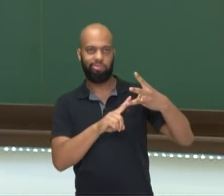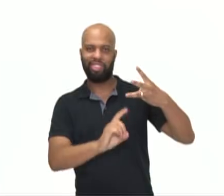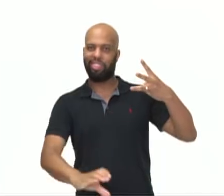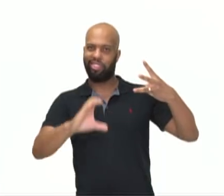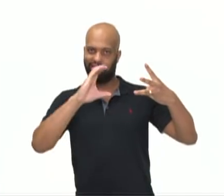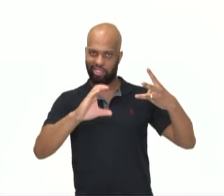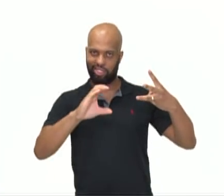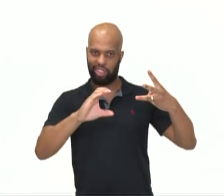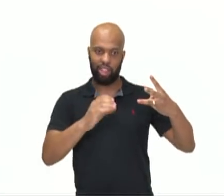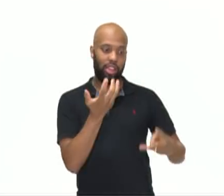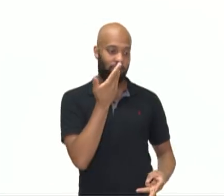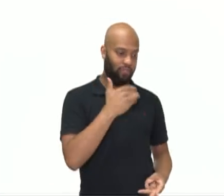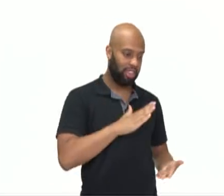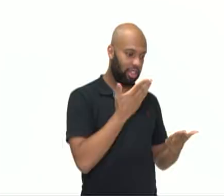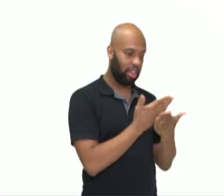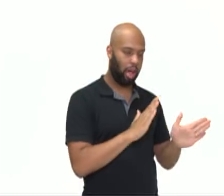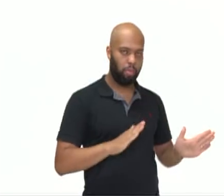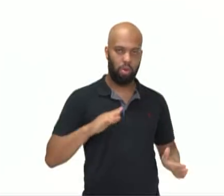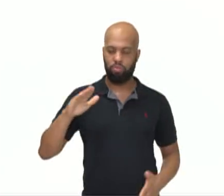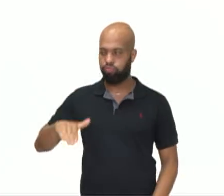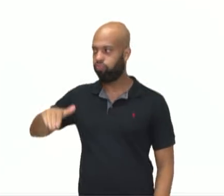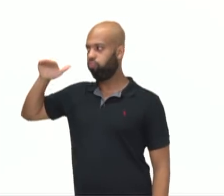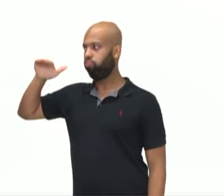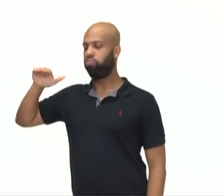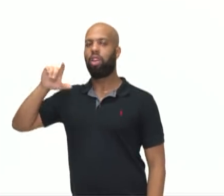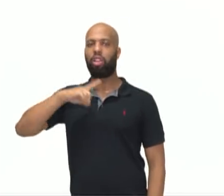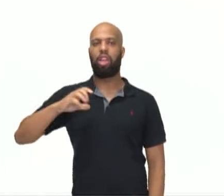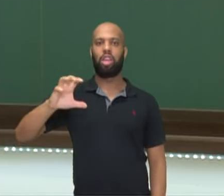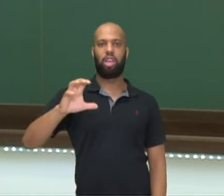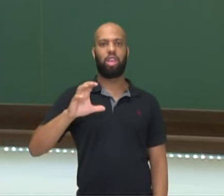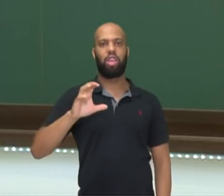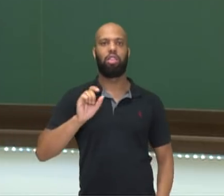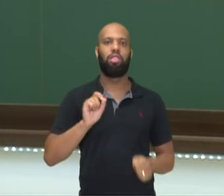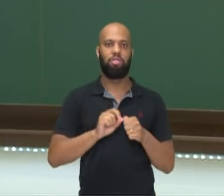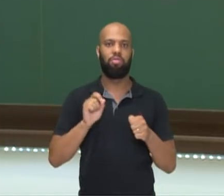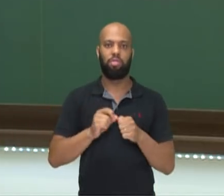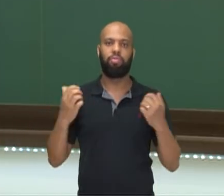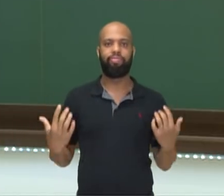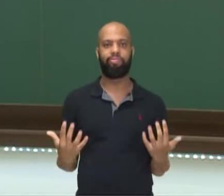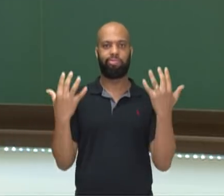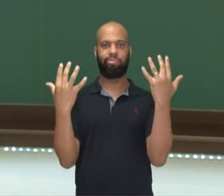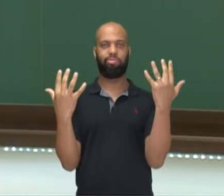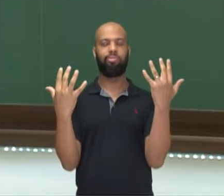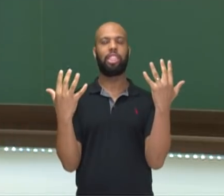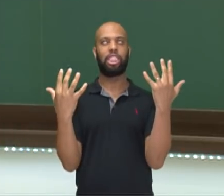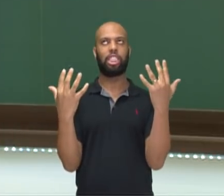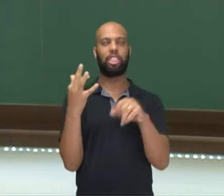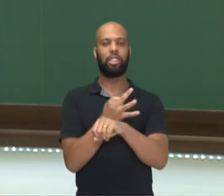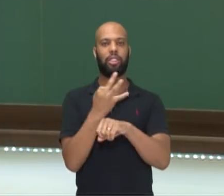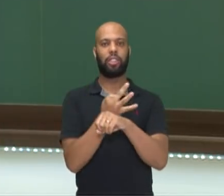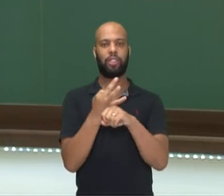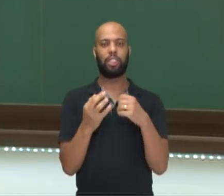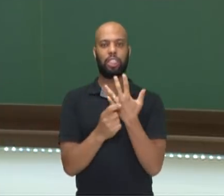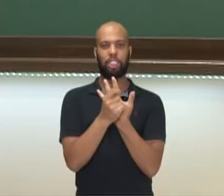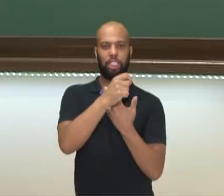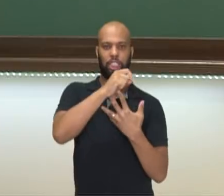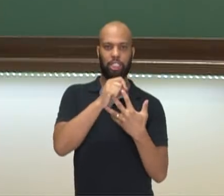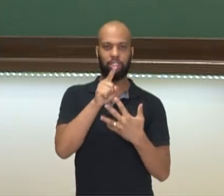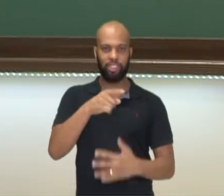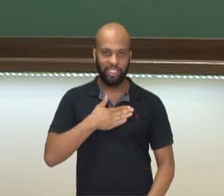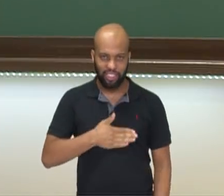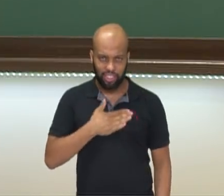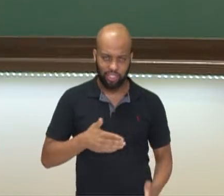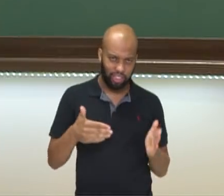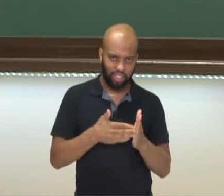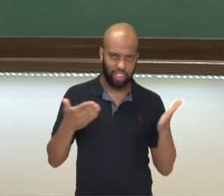C, passagem da infância para a vida adulta, esse ritual dos indígenas Sataré Maué, chamado de tucandeira. Gostaram